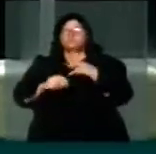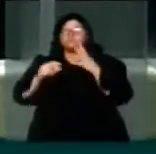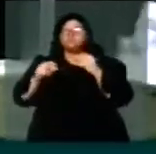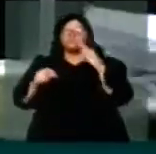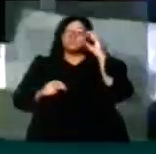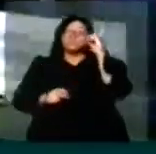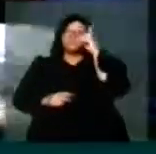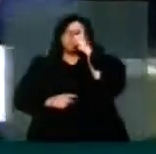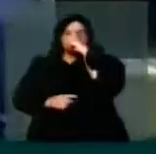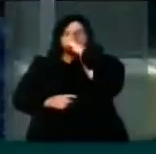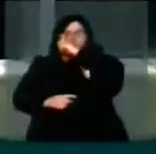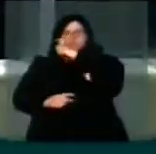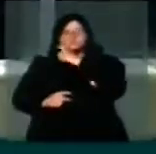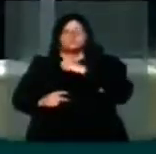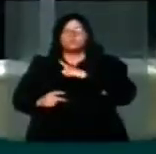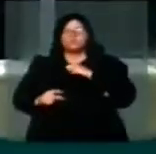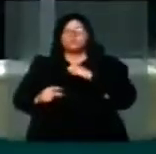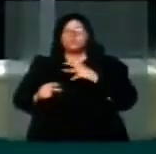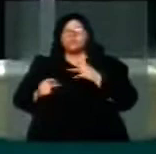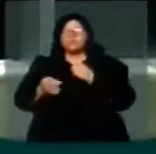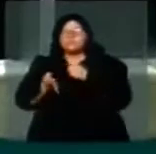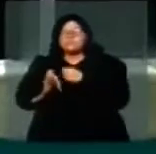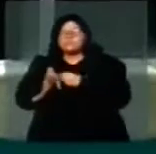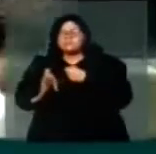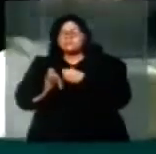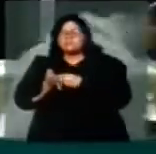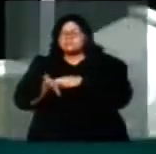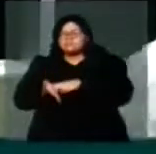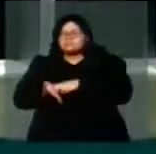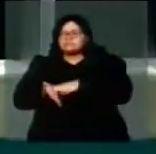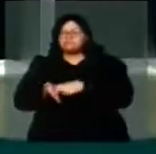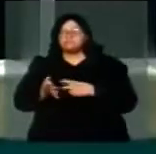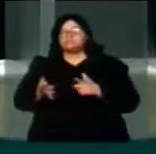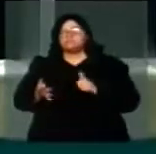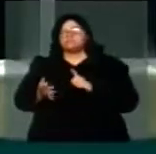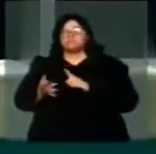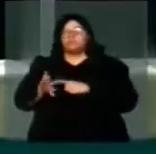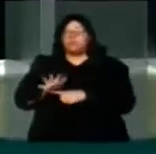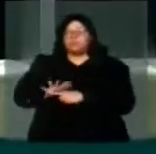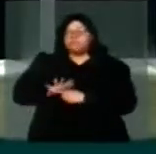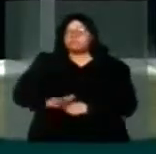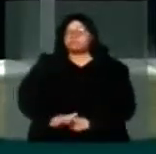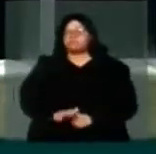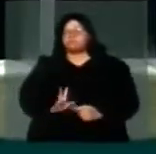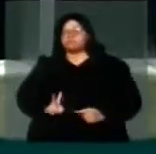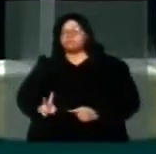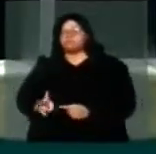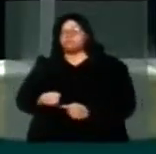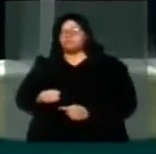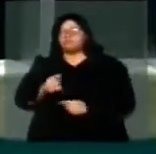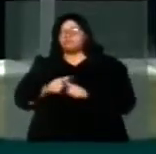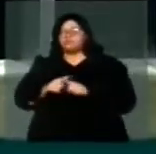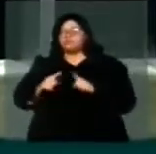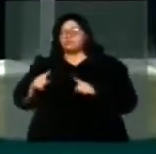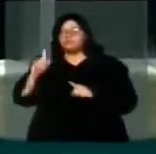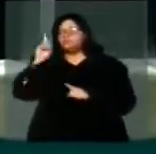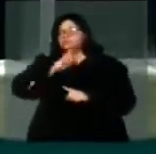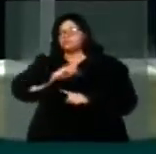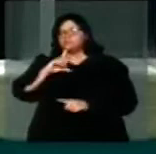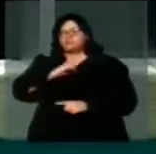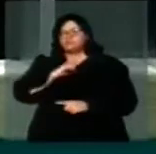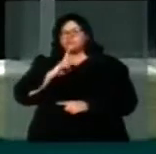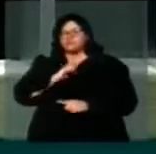dificuldades, muito cerco, muita opressão. É assim mesmo, esse país do Caribe conseguiu ter uma das